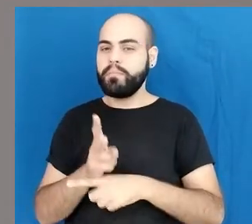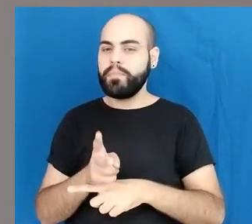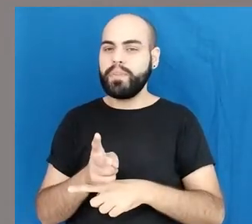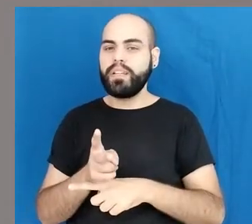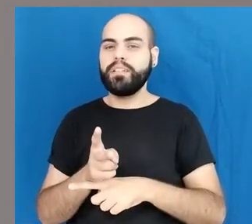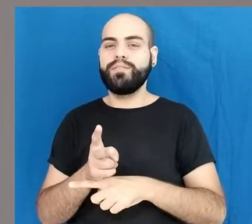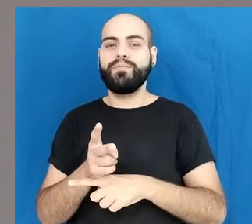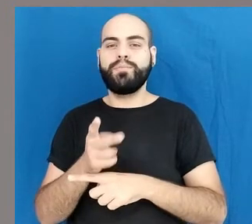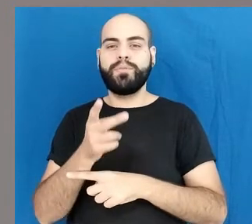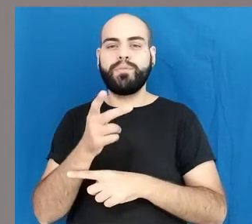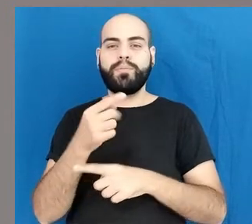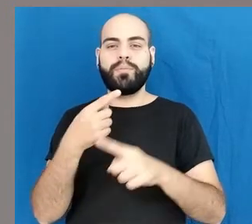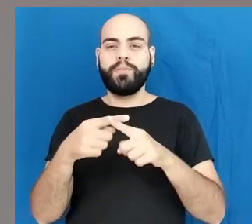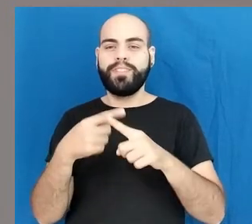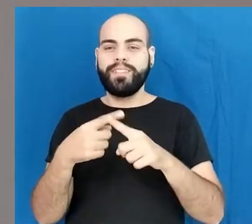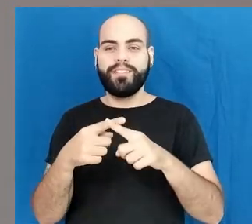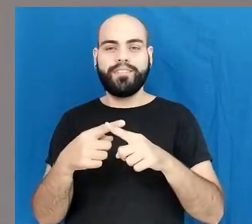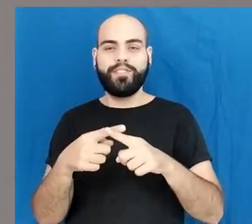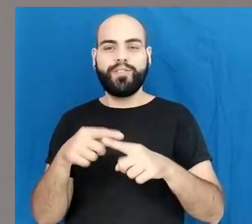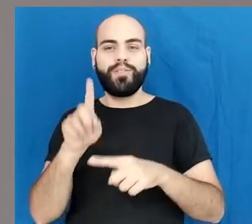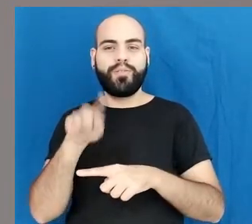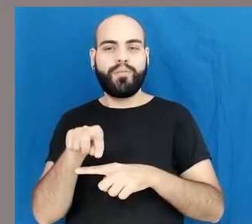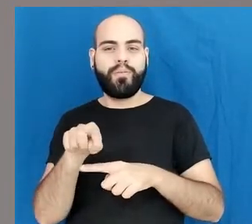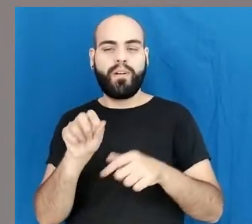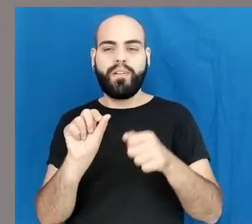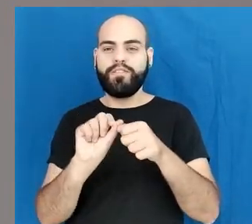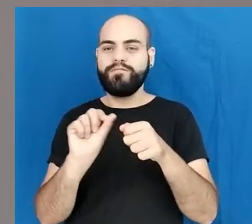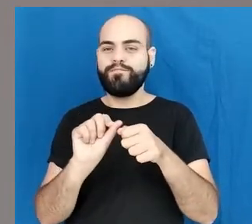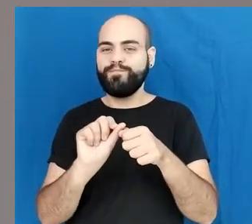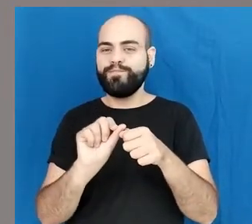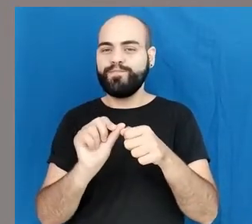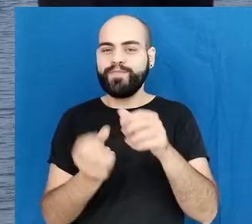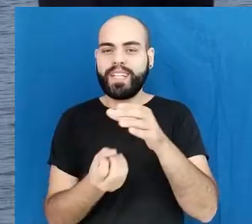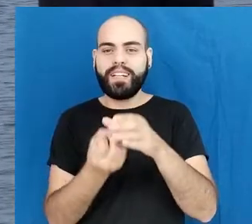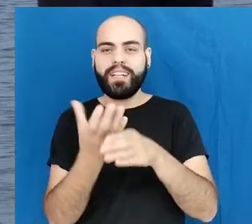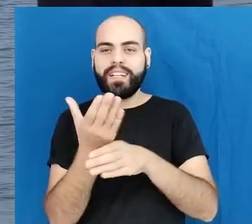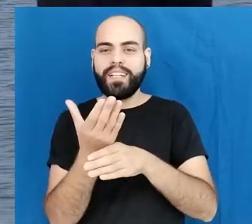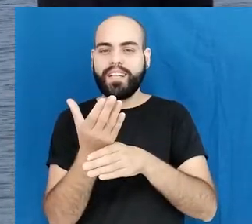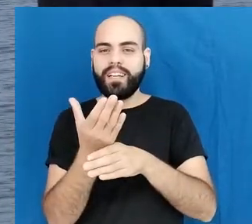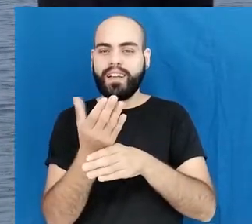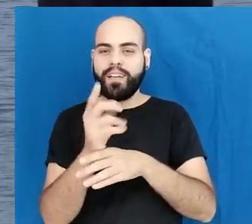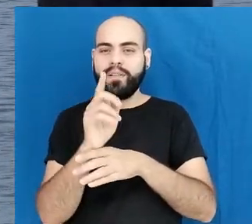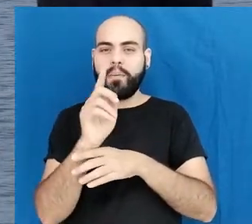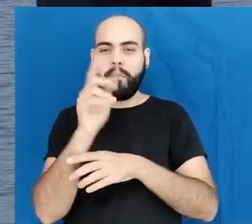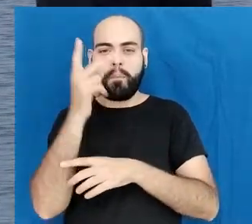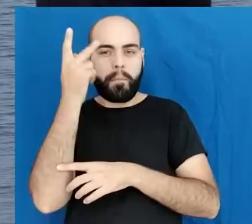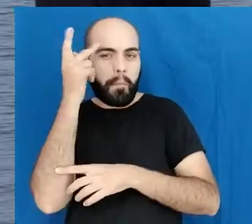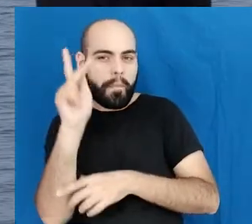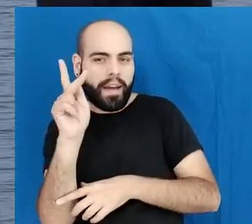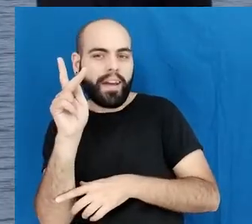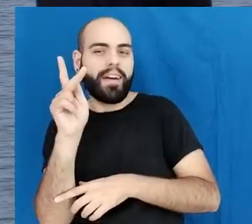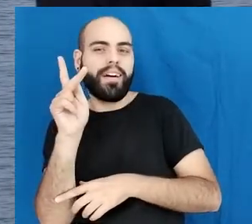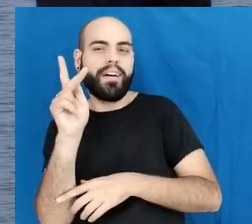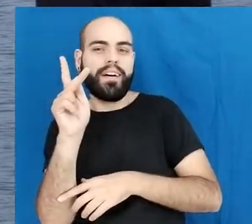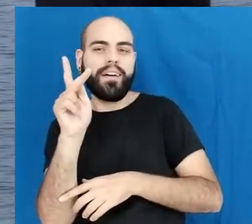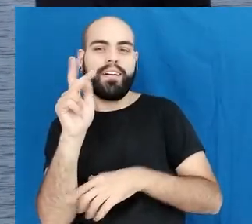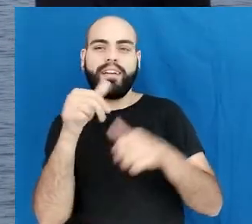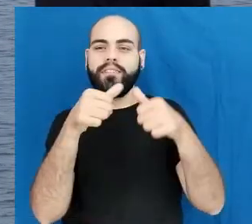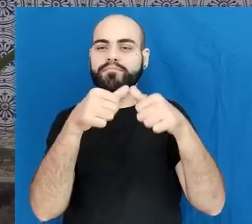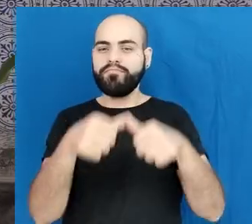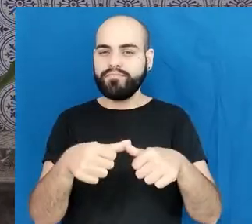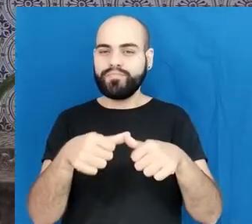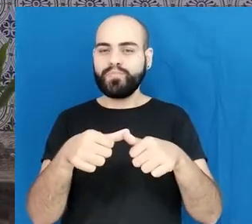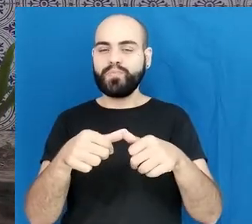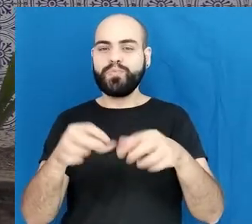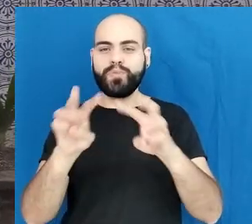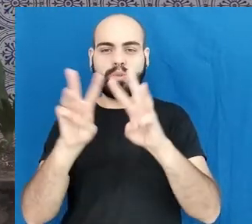ele não tivesse sido feito para ser o painel da Casa do Baile. Mas a Casa do Baile ela tem uma característica que é